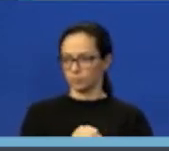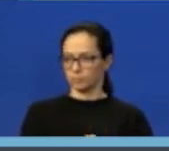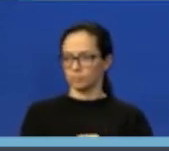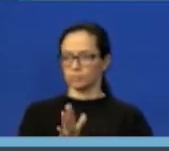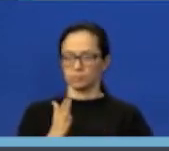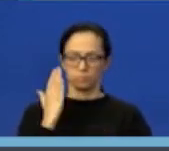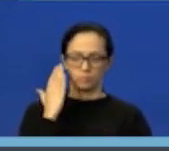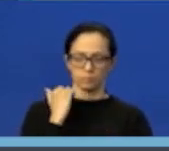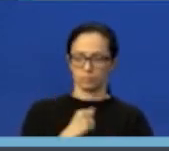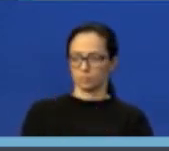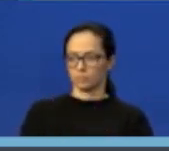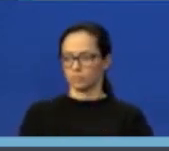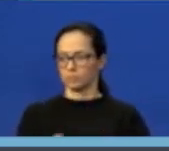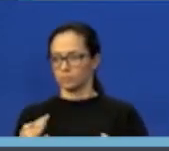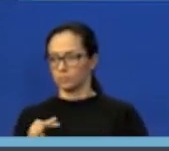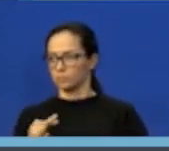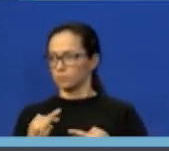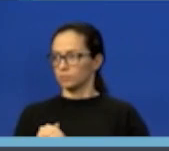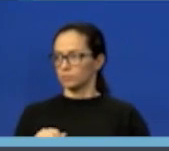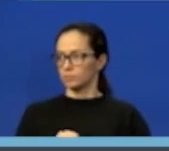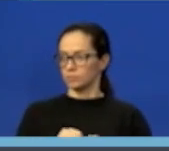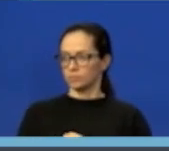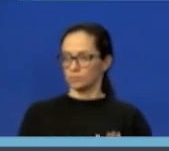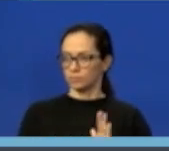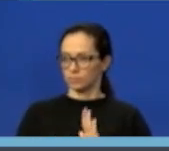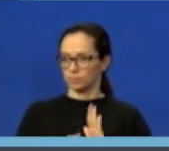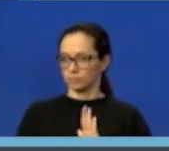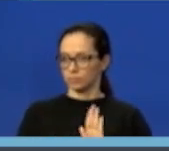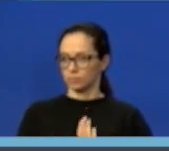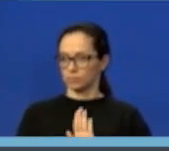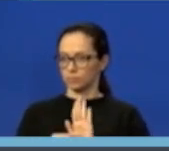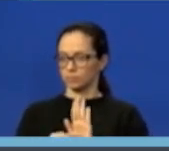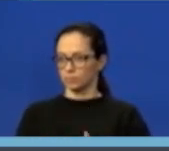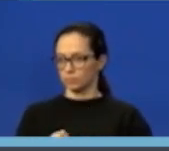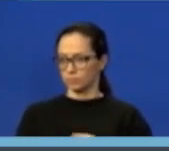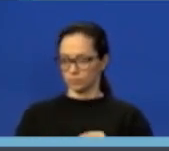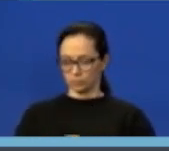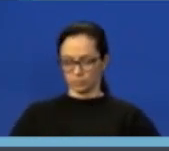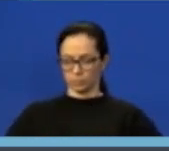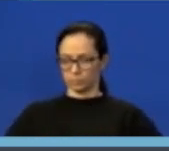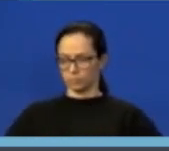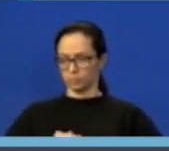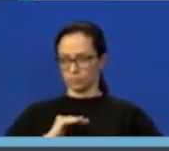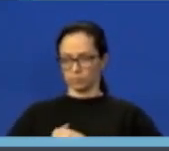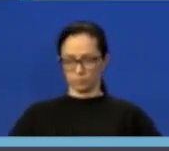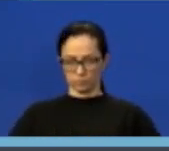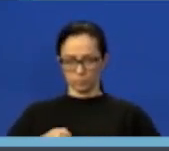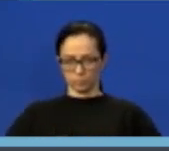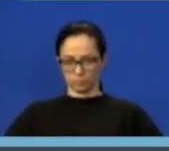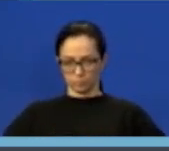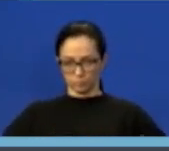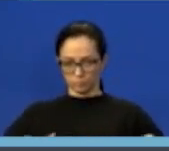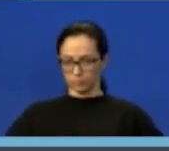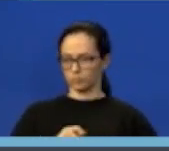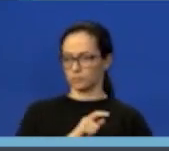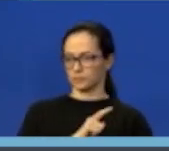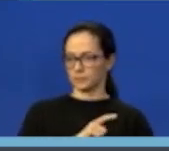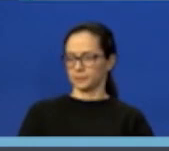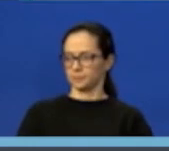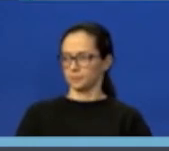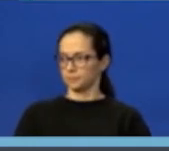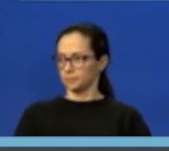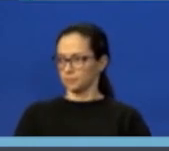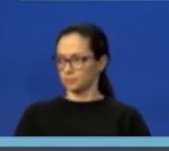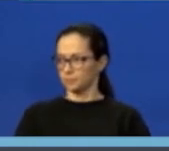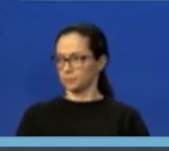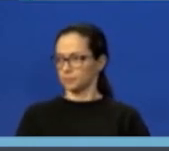consciente, né, e a dor suprapúbica, que é uma dor, né, acima da região pubiana. A gente também tem a infecção do